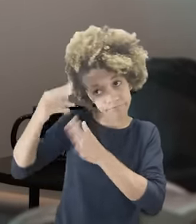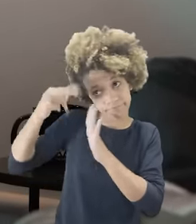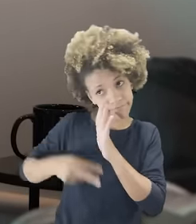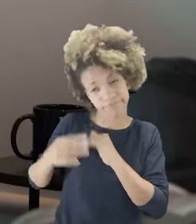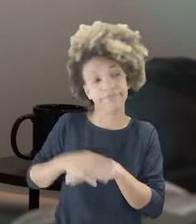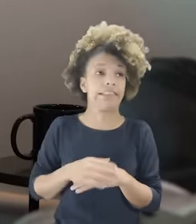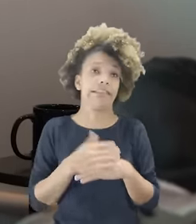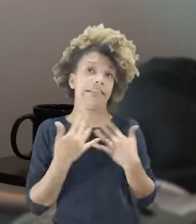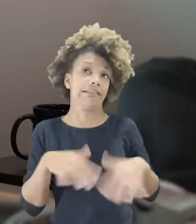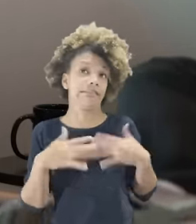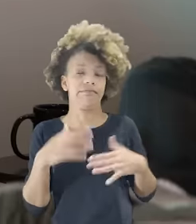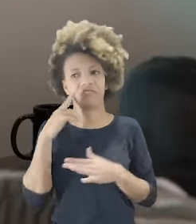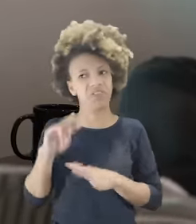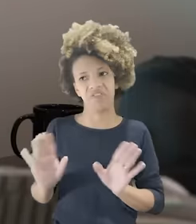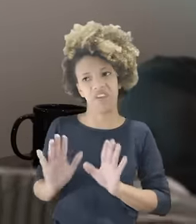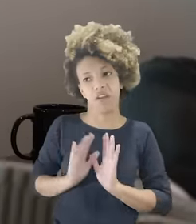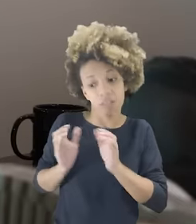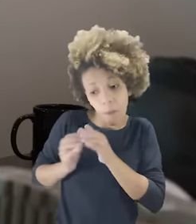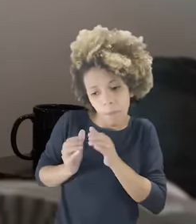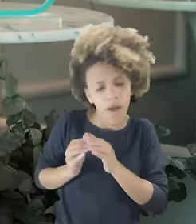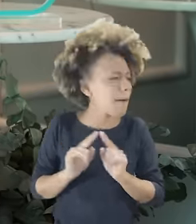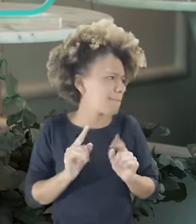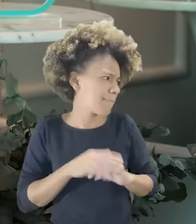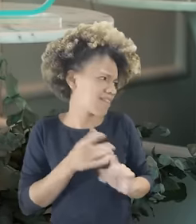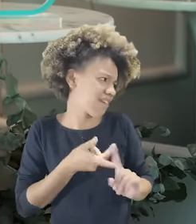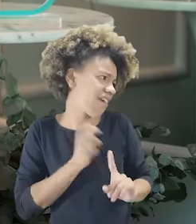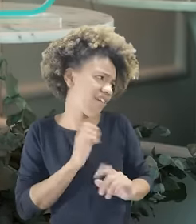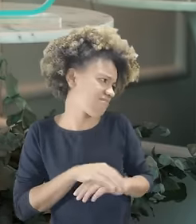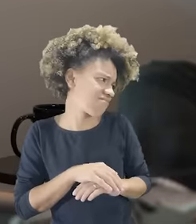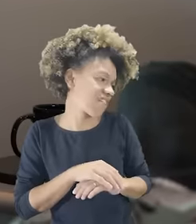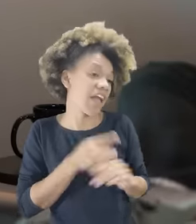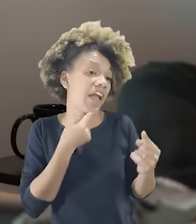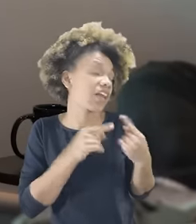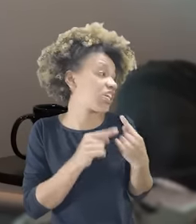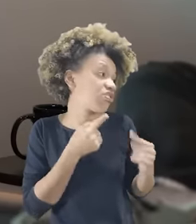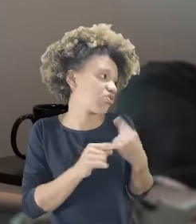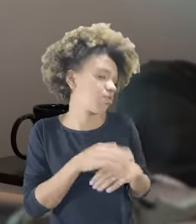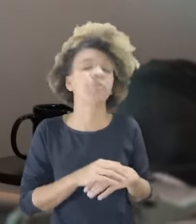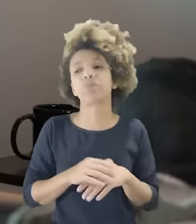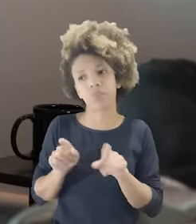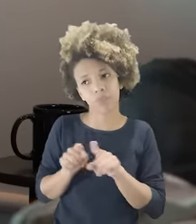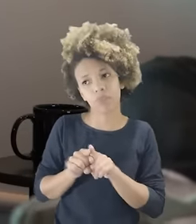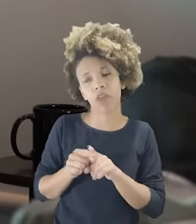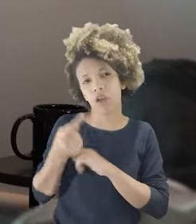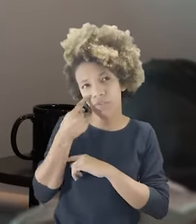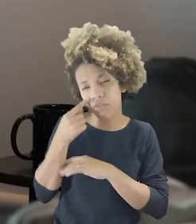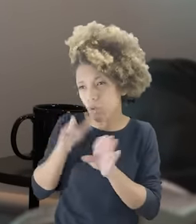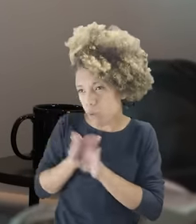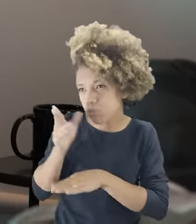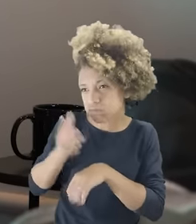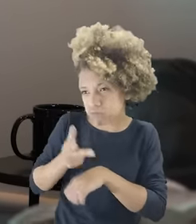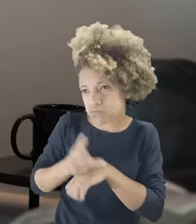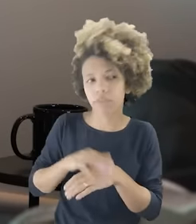vai ter um monte de regras desses cara não vejo nada que saiu da minha bolha aí aí exatamente esses dias eu fiz um vídeo falando